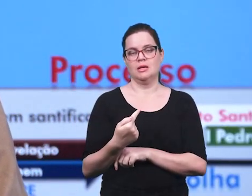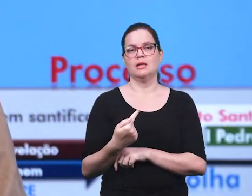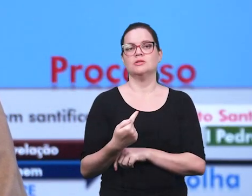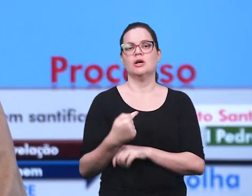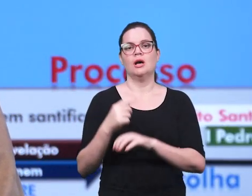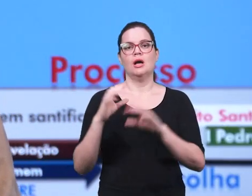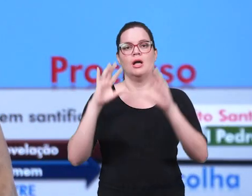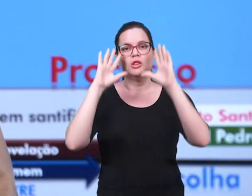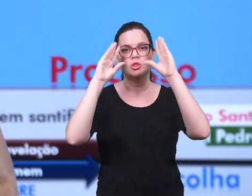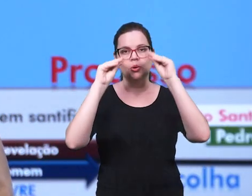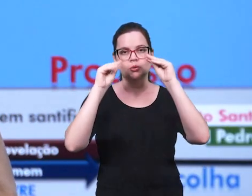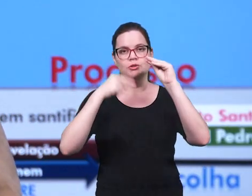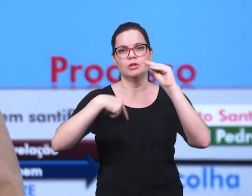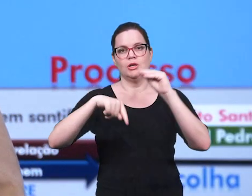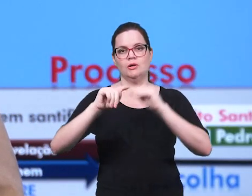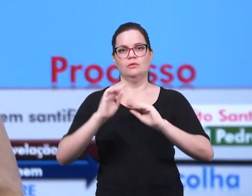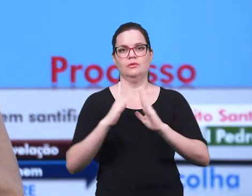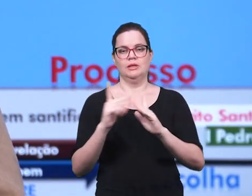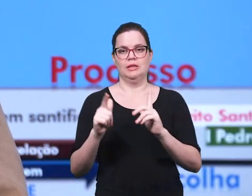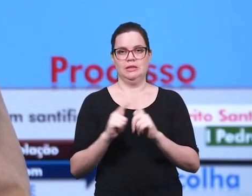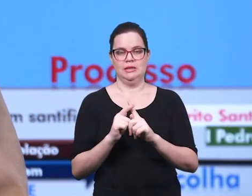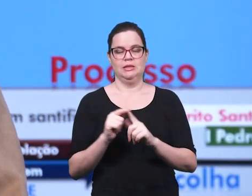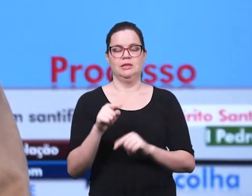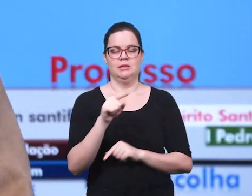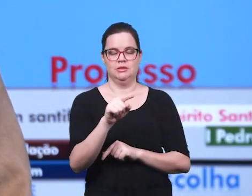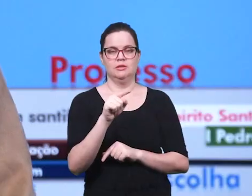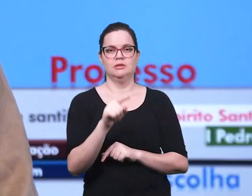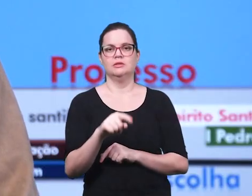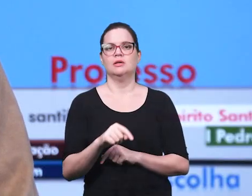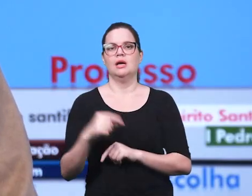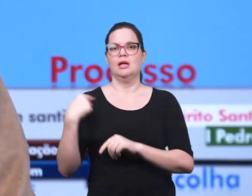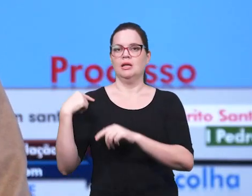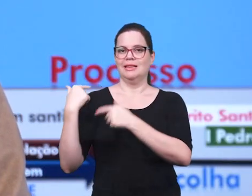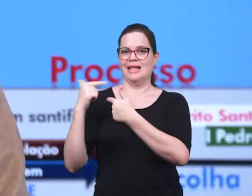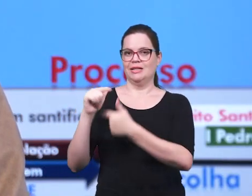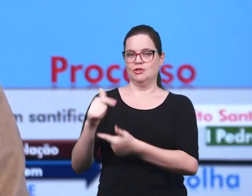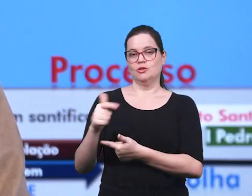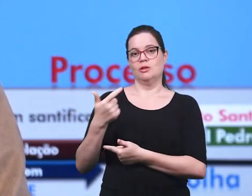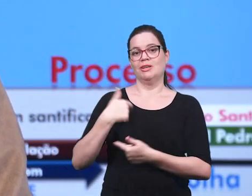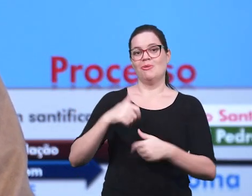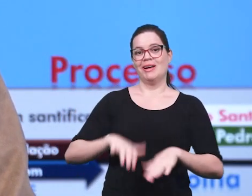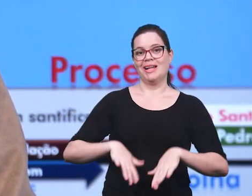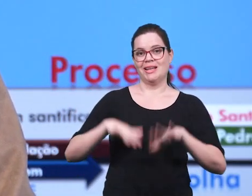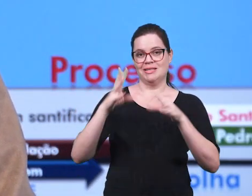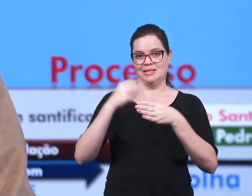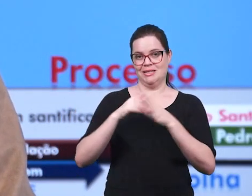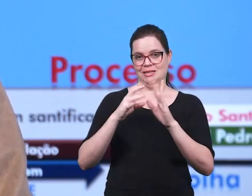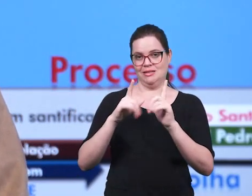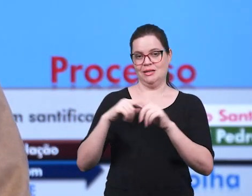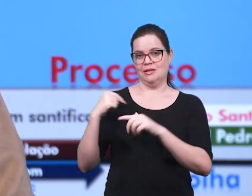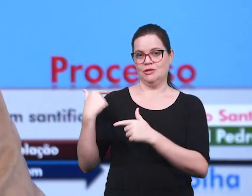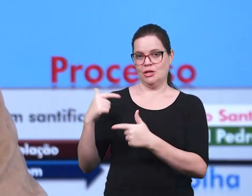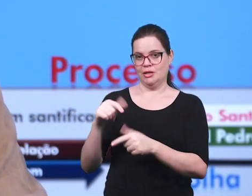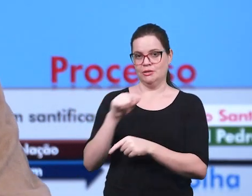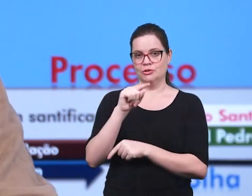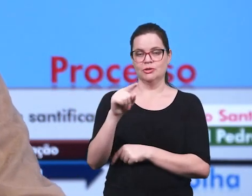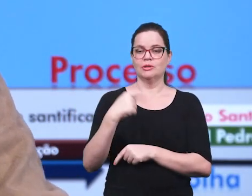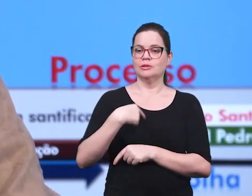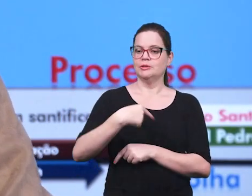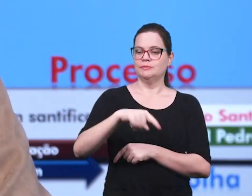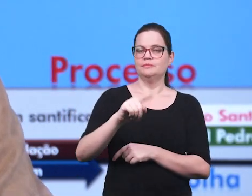noite eu estava numa reunião na igreja tradicional que eu tinha sido criado, e